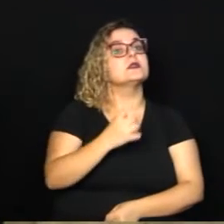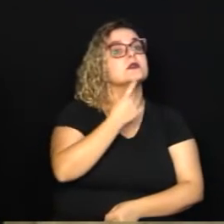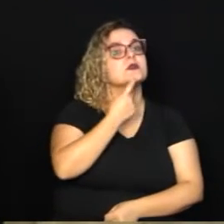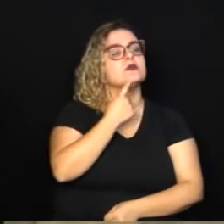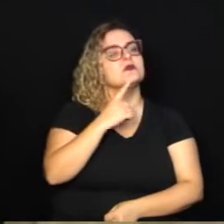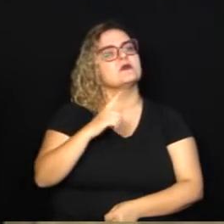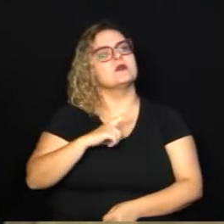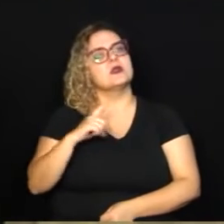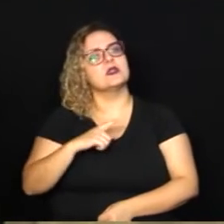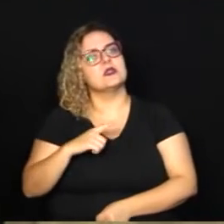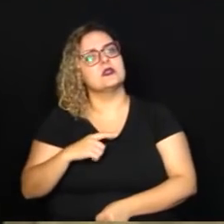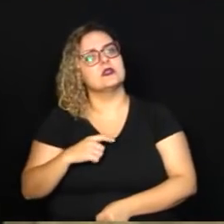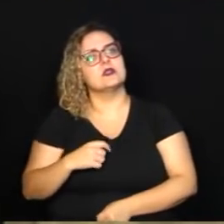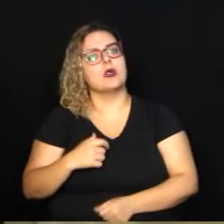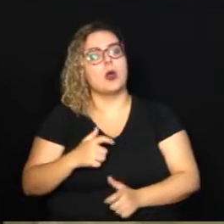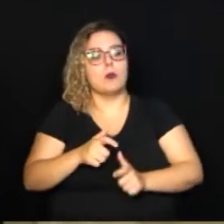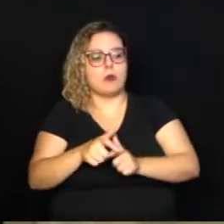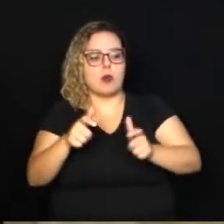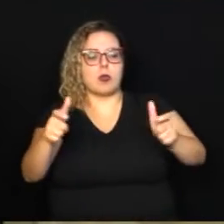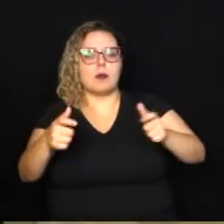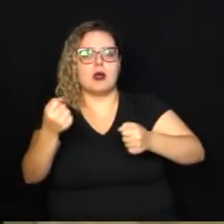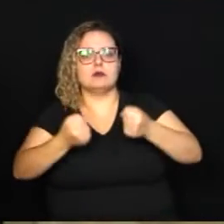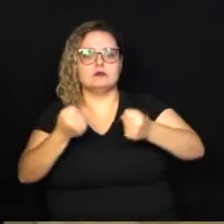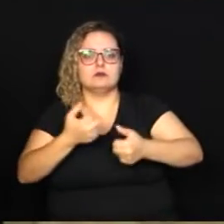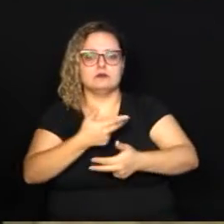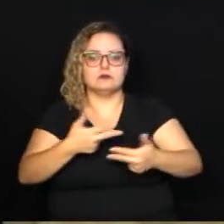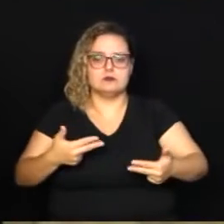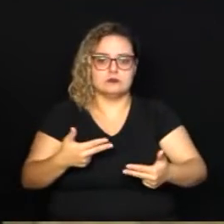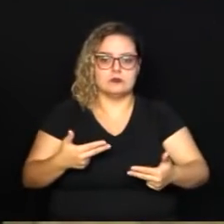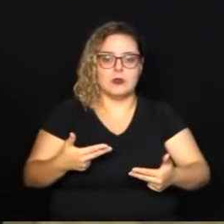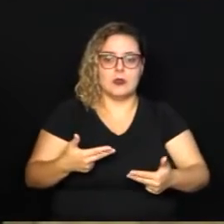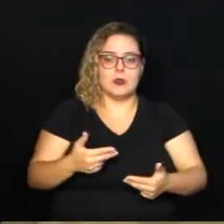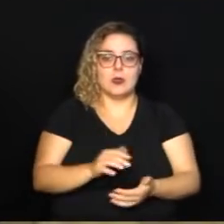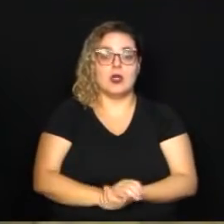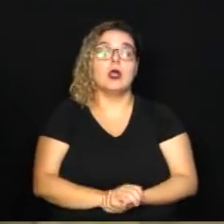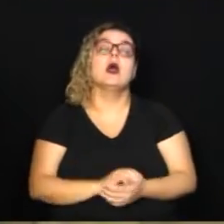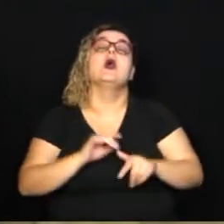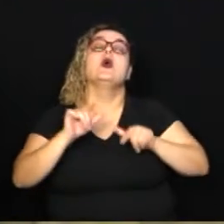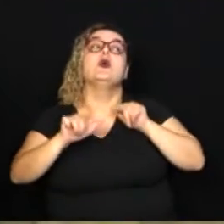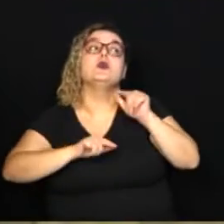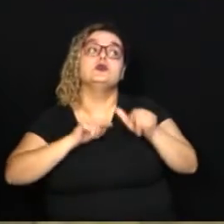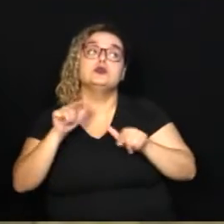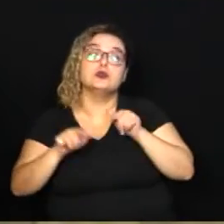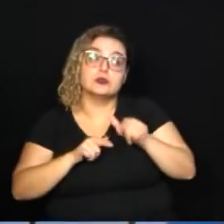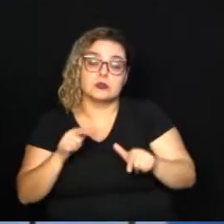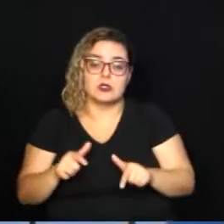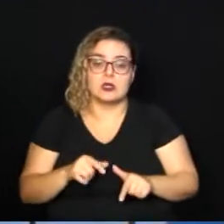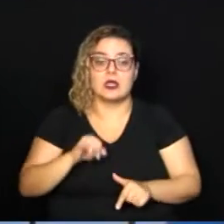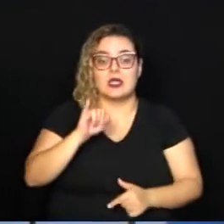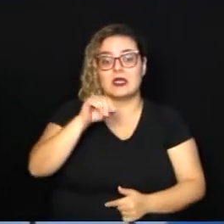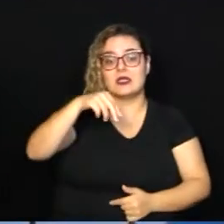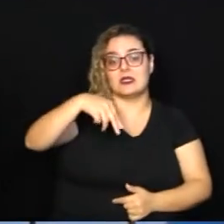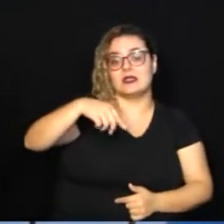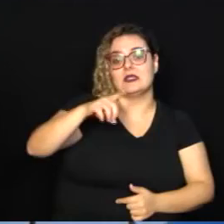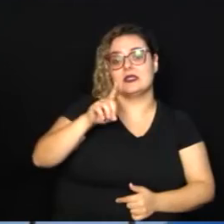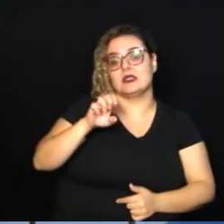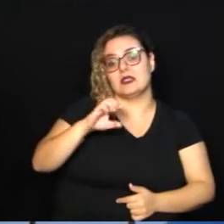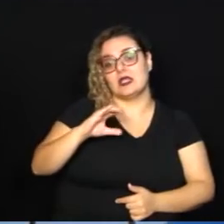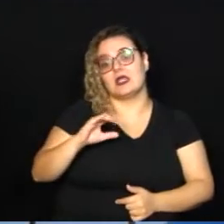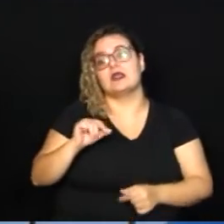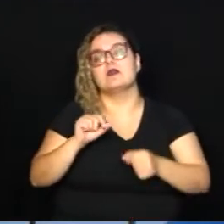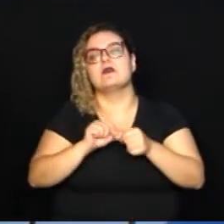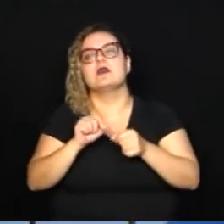ter aumento de frota em alguma linha na cidade? É um trabalho, Gabriel, que a INDEC tem feito no sentido